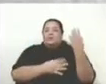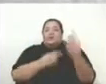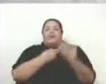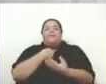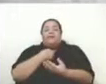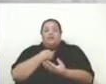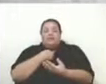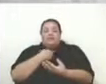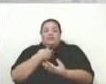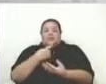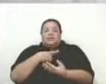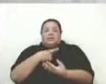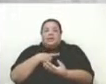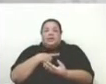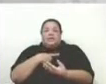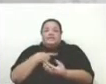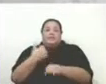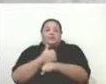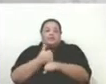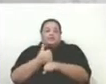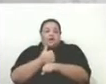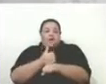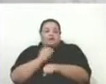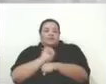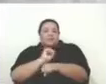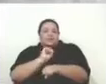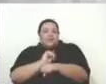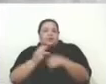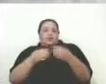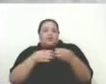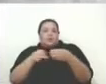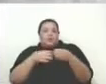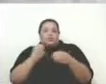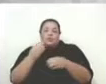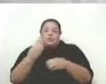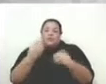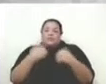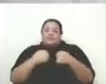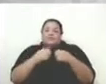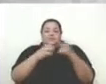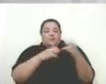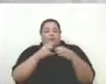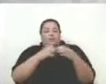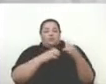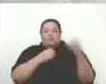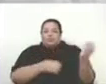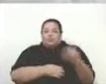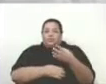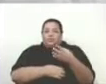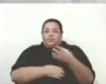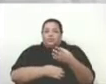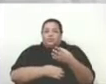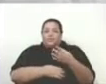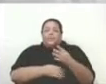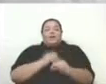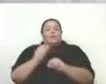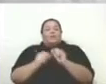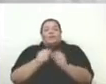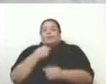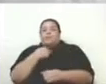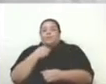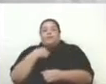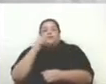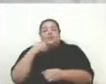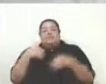concurso, se precisa abrir concurso novo, o que a gente não pode é não falar sobre isso e deixar a coisa